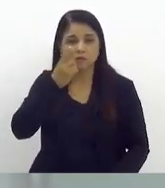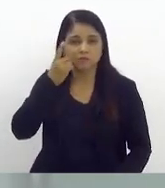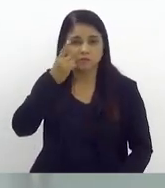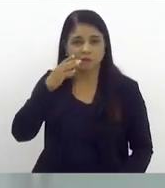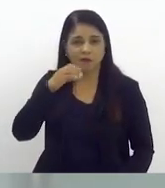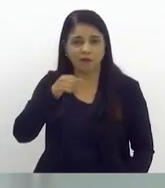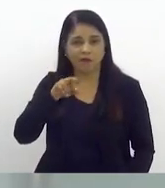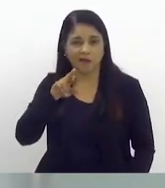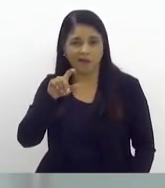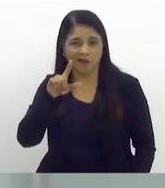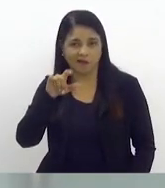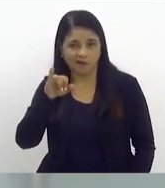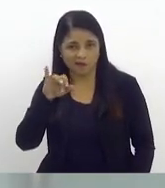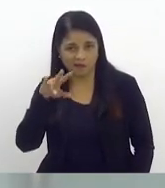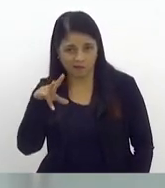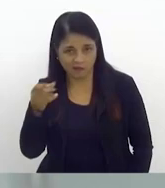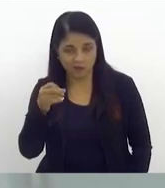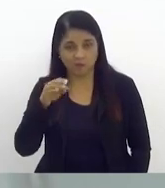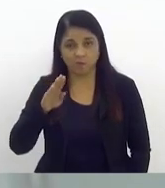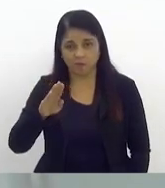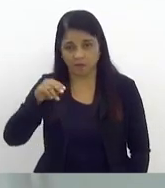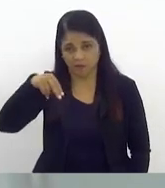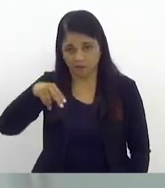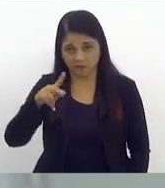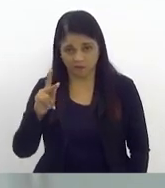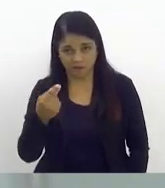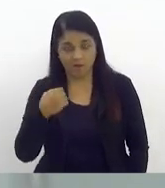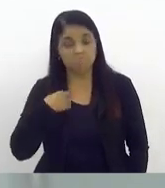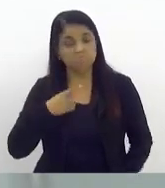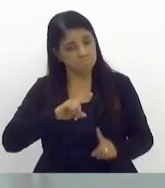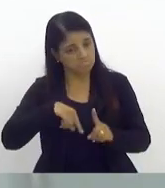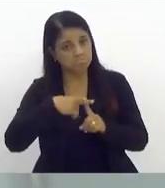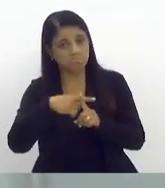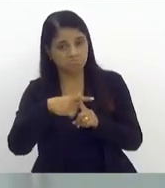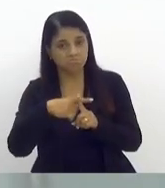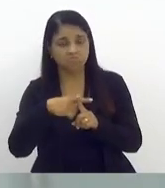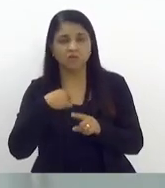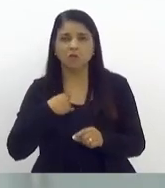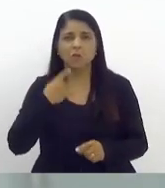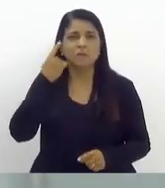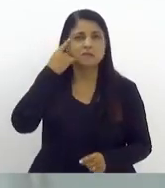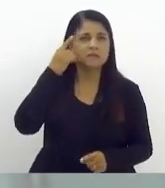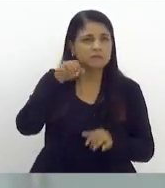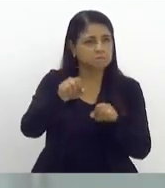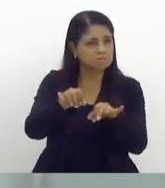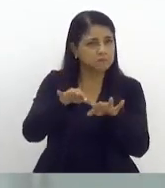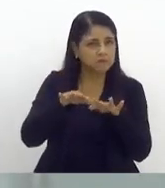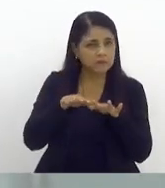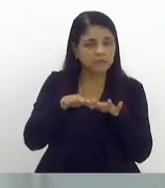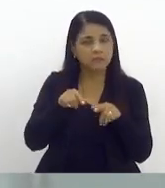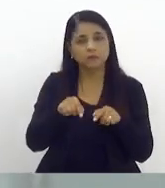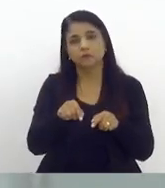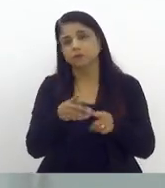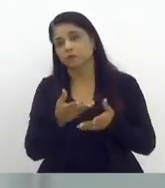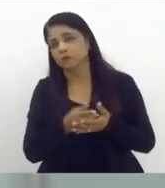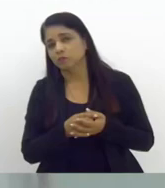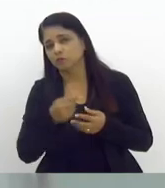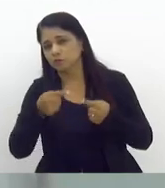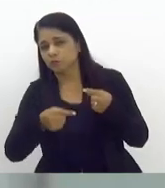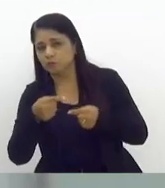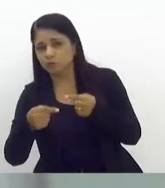altamente positivo. E estava pensando, não aqui, lá no plenário, se isso não poderia